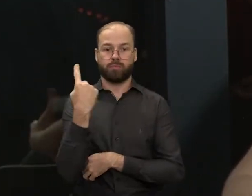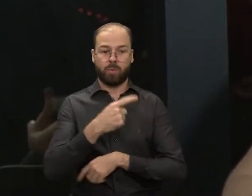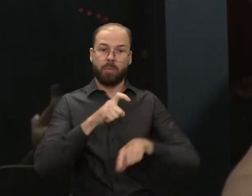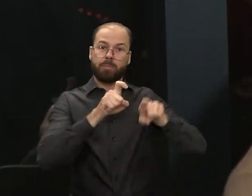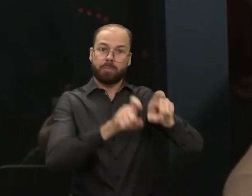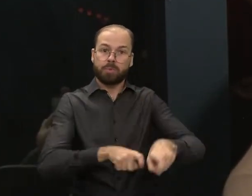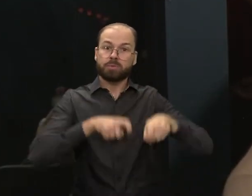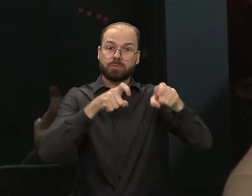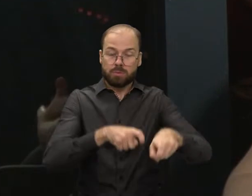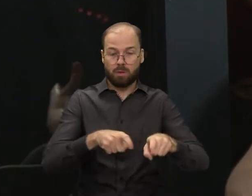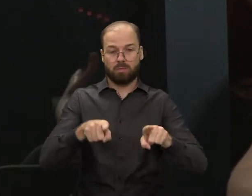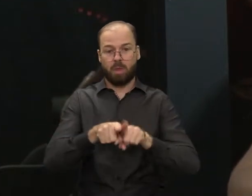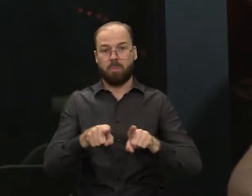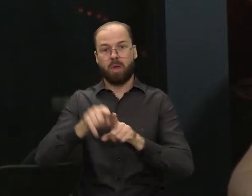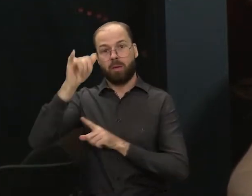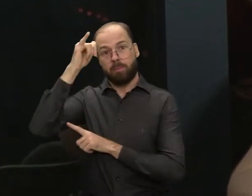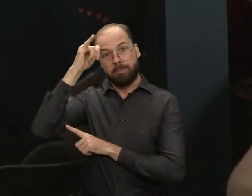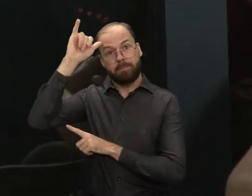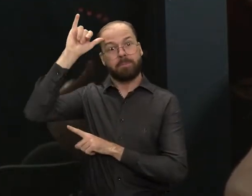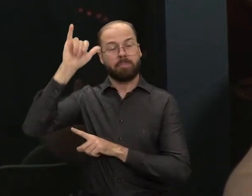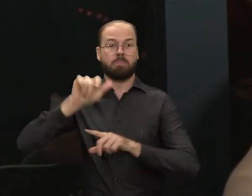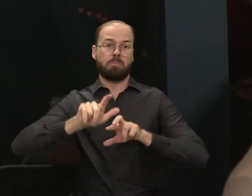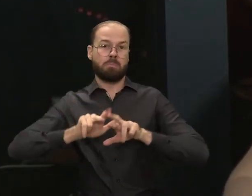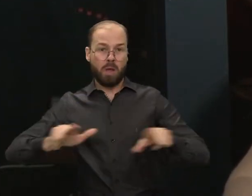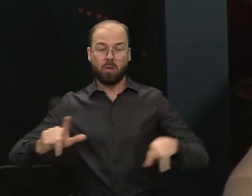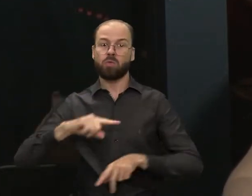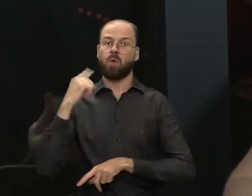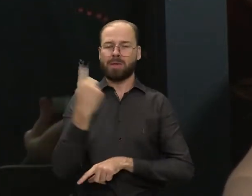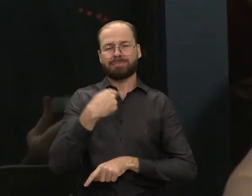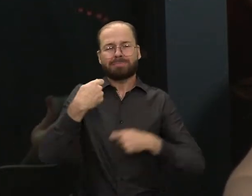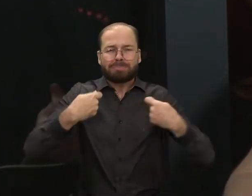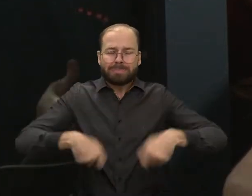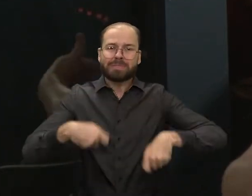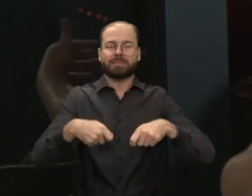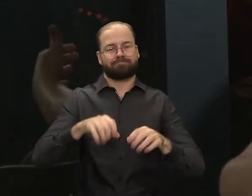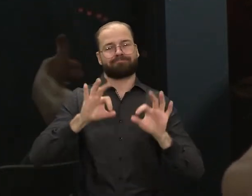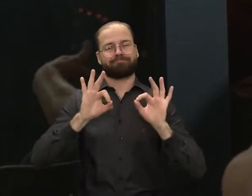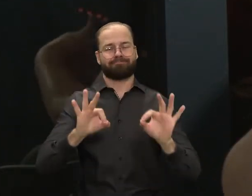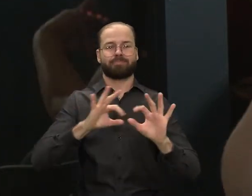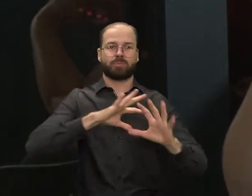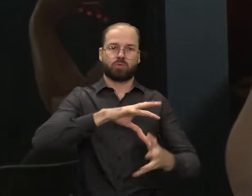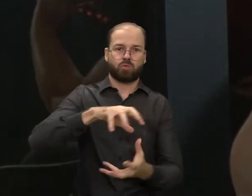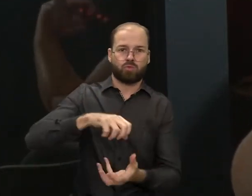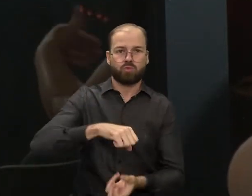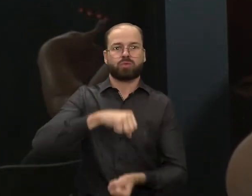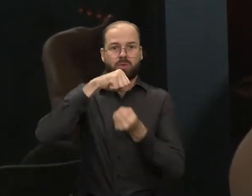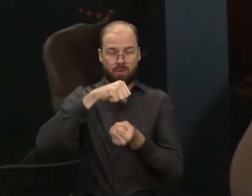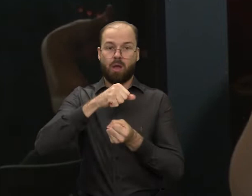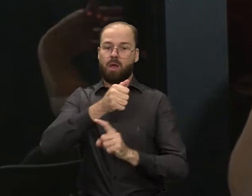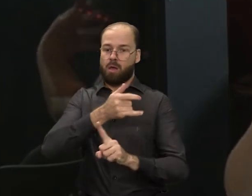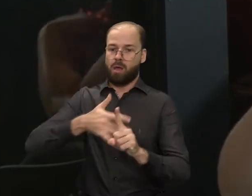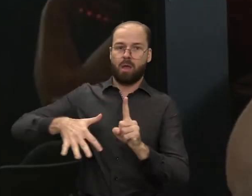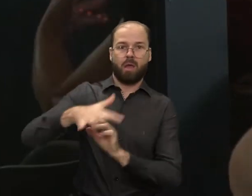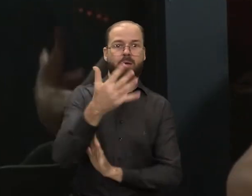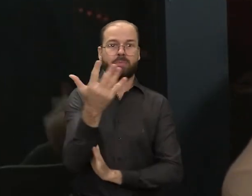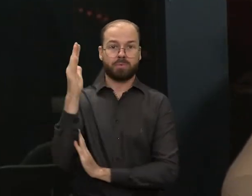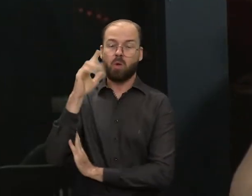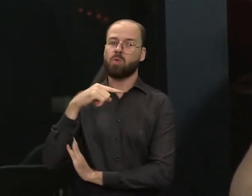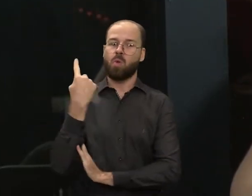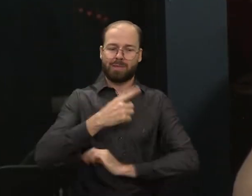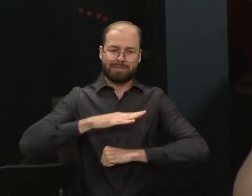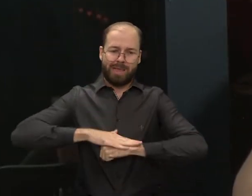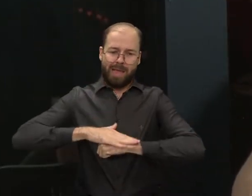produção agrícola e pecuária para ter uma sustentabilidade ambiental que possa fazer com que a gente tenha muito mais